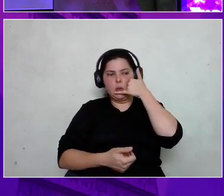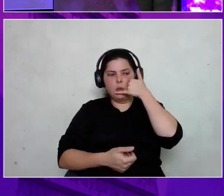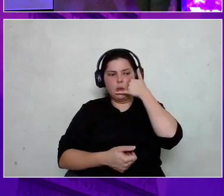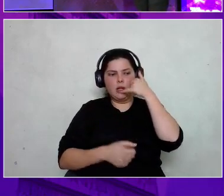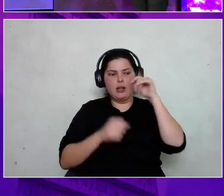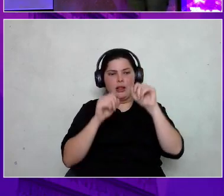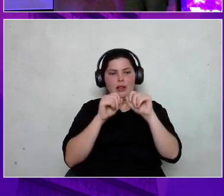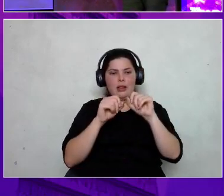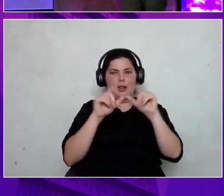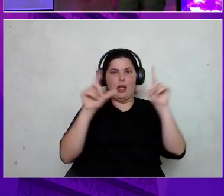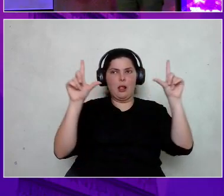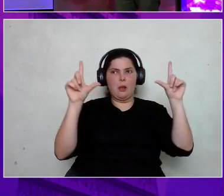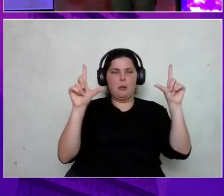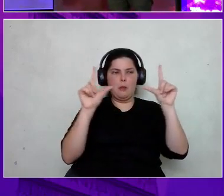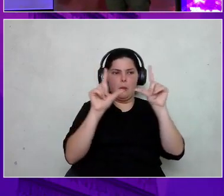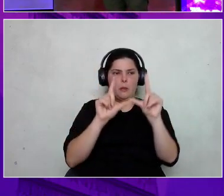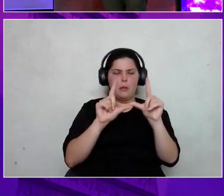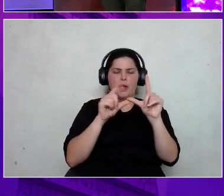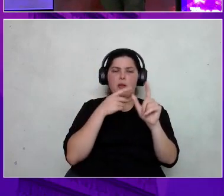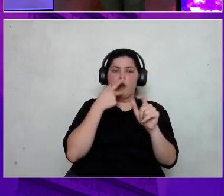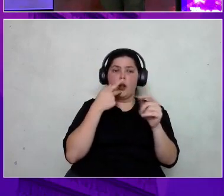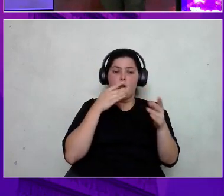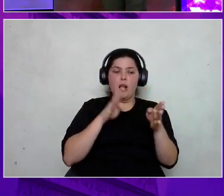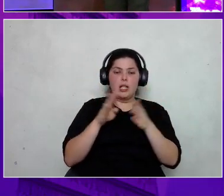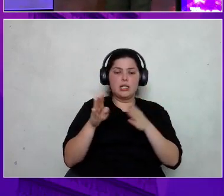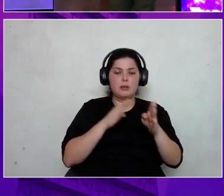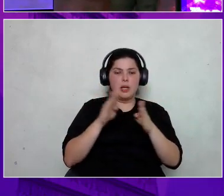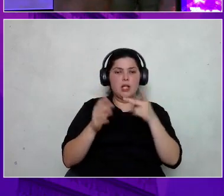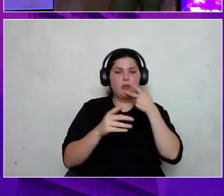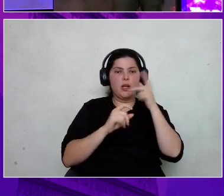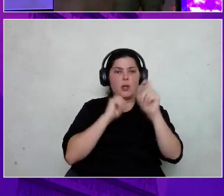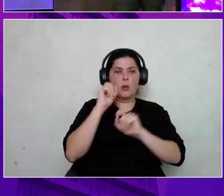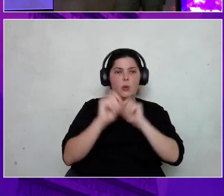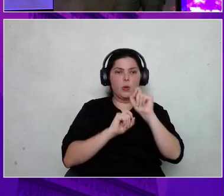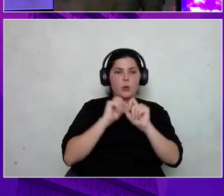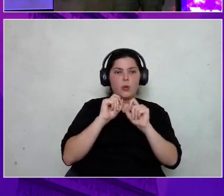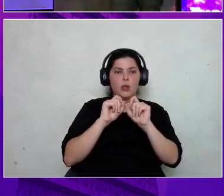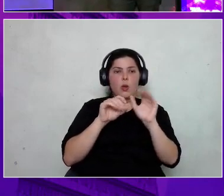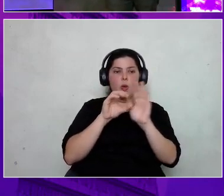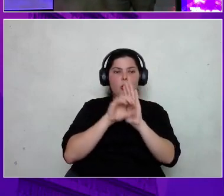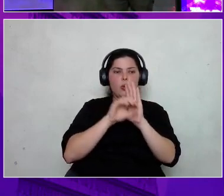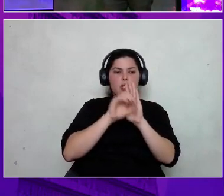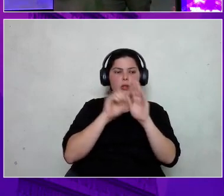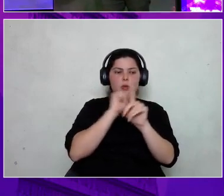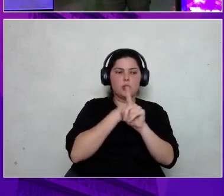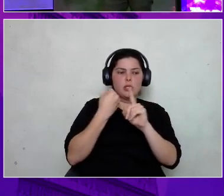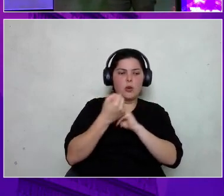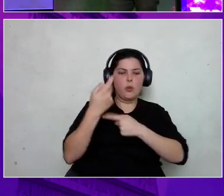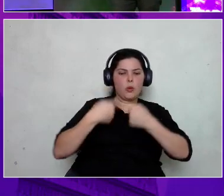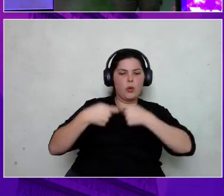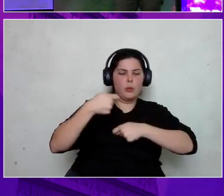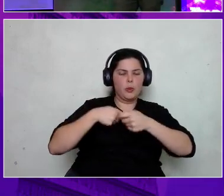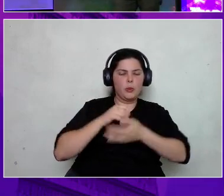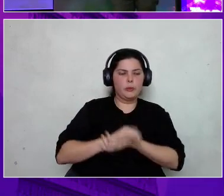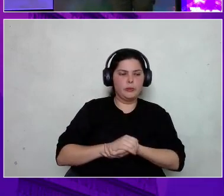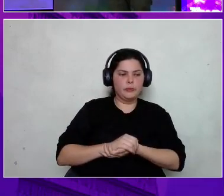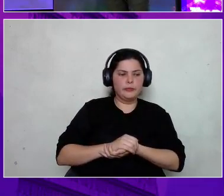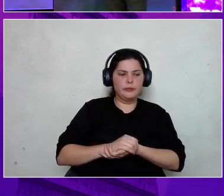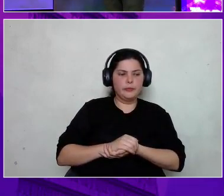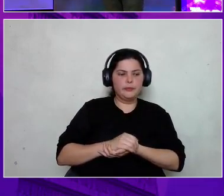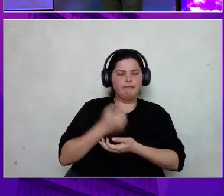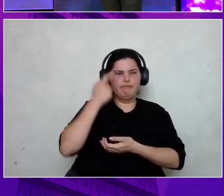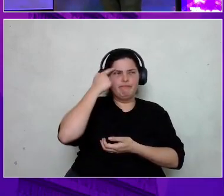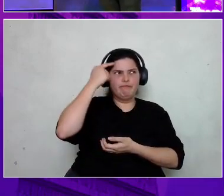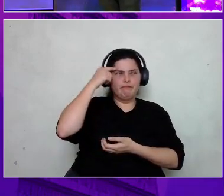se eu falo de acessibilidade, eu estou falando também de conceitos socioeconômicos. Enquanto a gente fica pensando